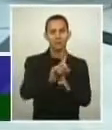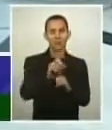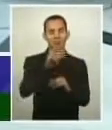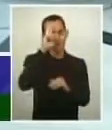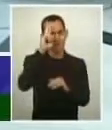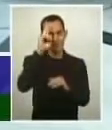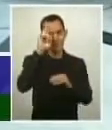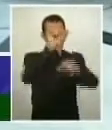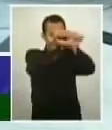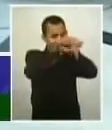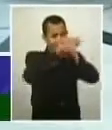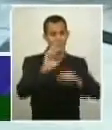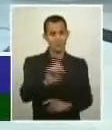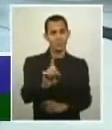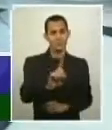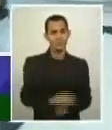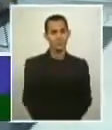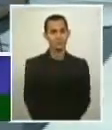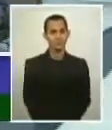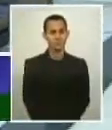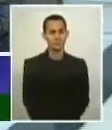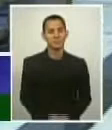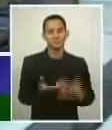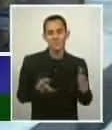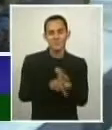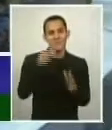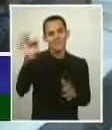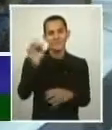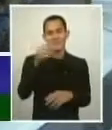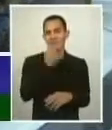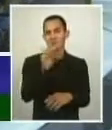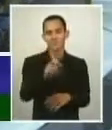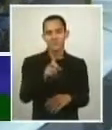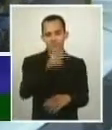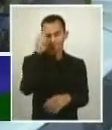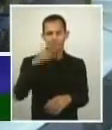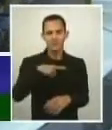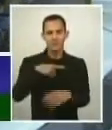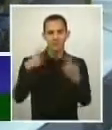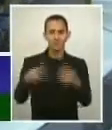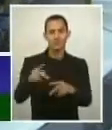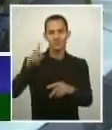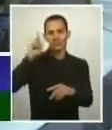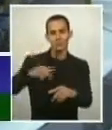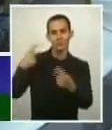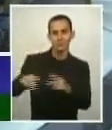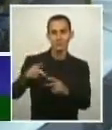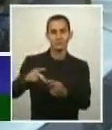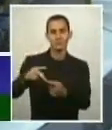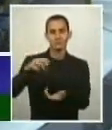proprietários de escravos Ou pelo menos lá na França na Inglaterra esses caras tinham seus propósitos nas